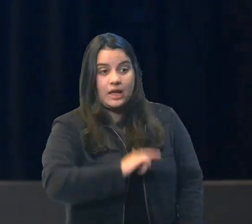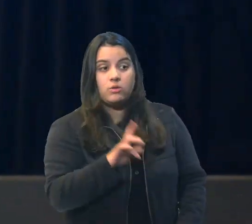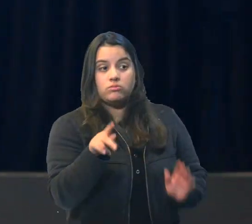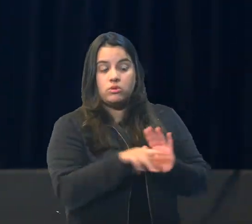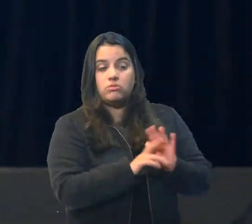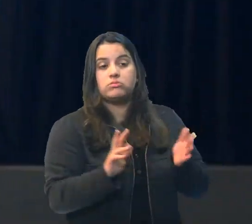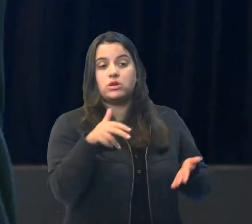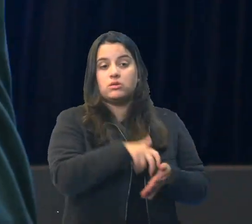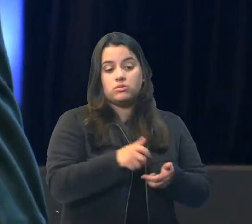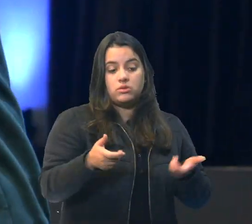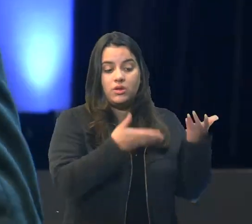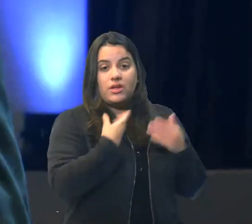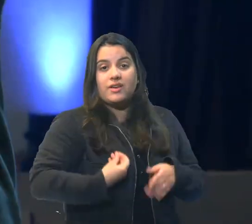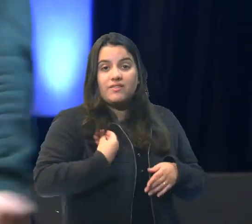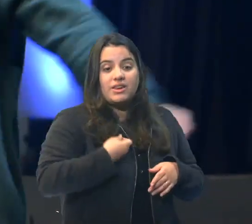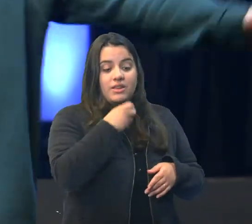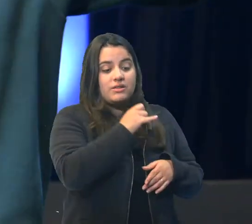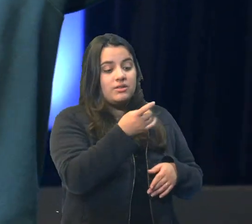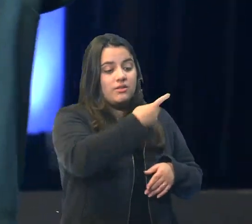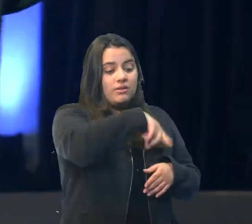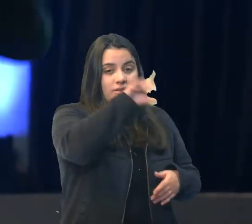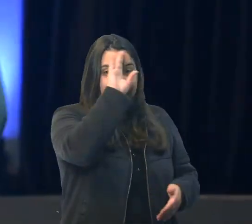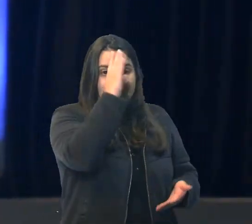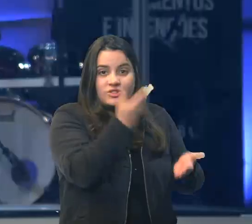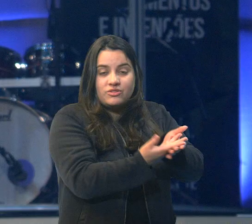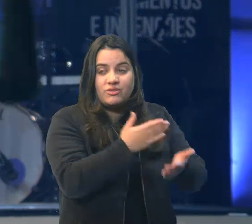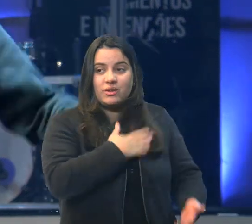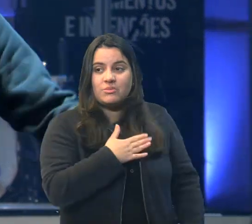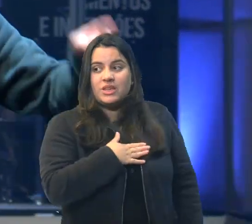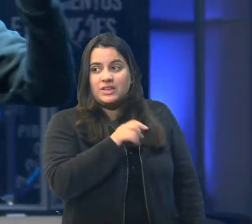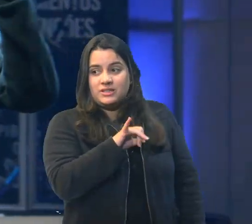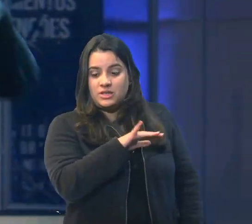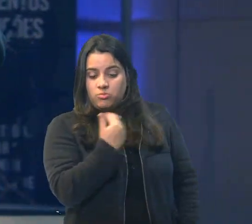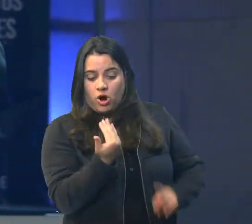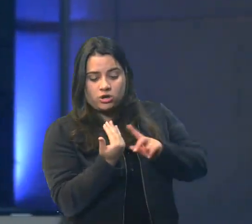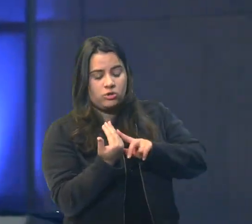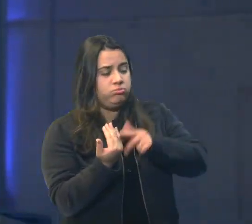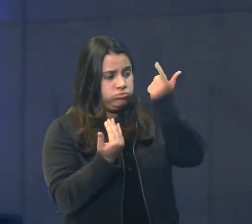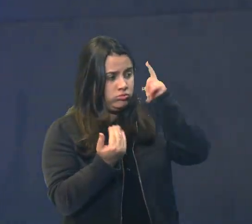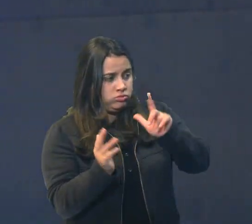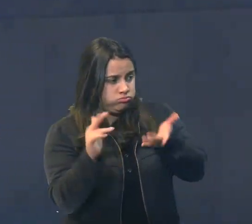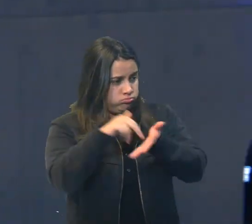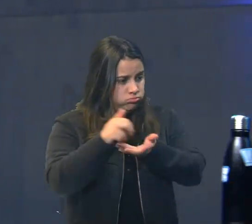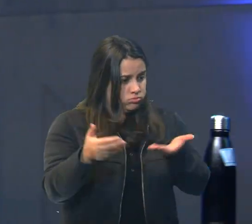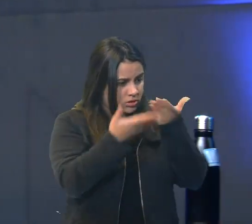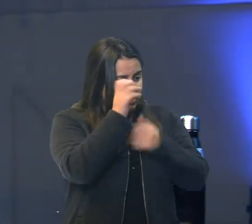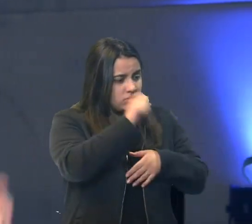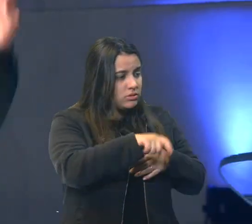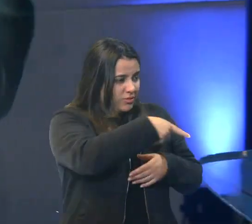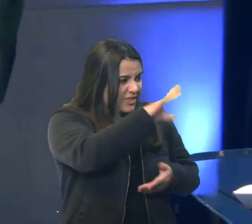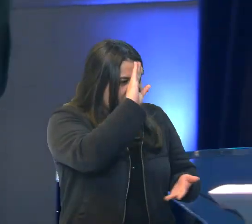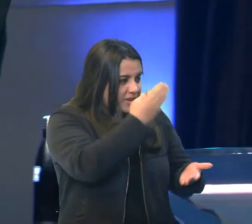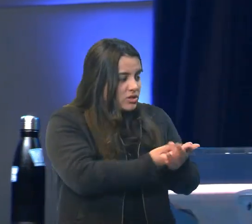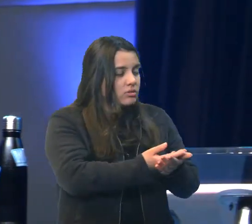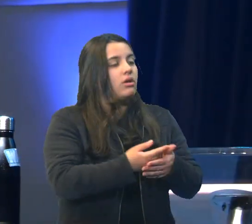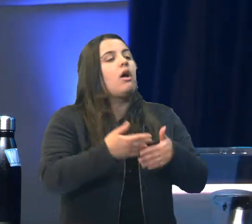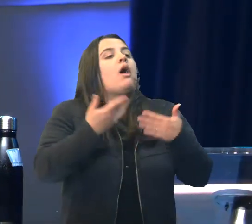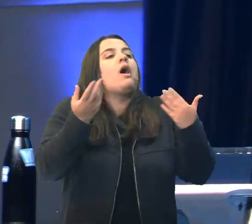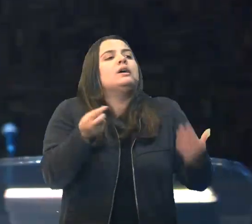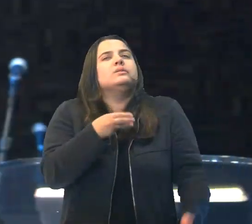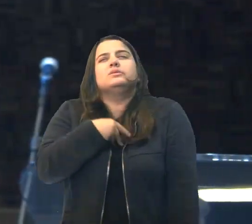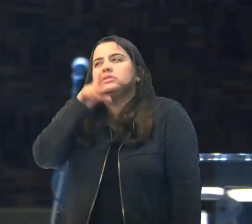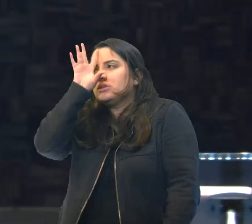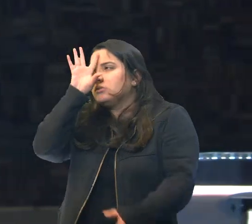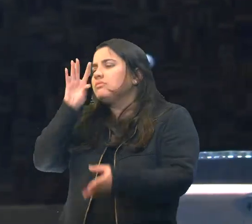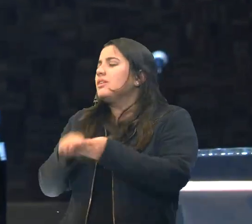vida. Aquele que crer em mim, ainda que esteja morto, viverá. Você crê nisso? Aí ela entende um pouco mais